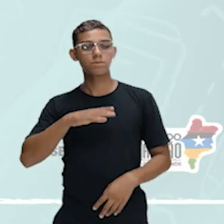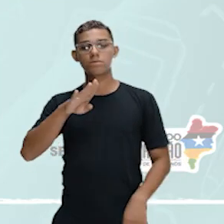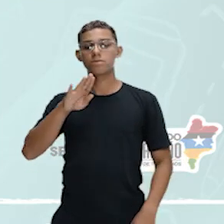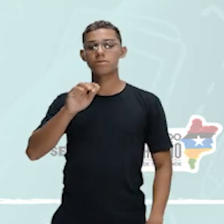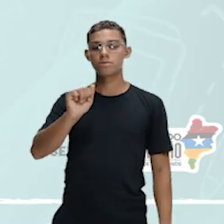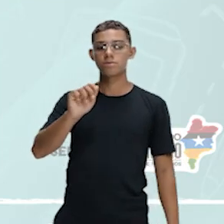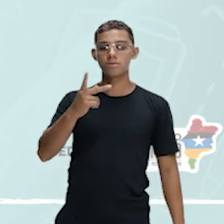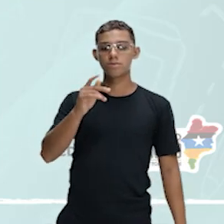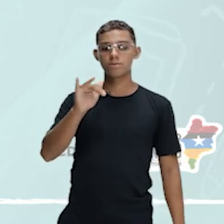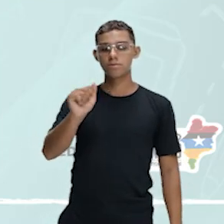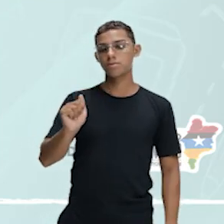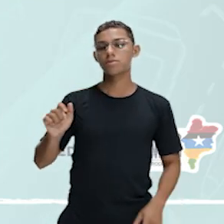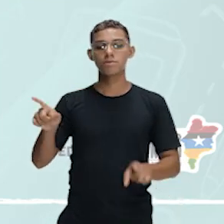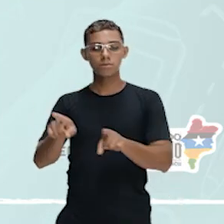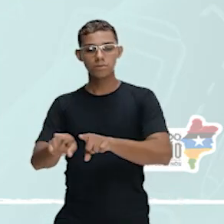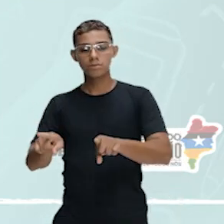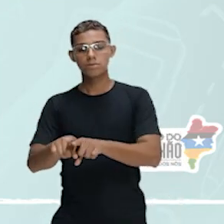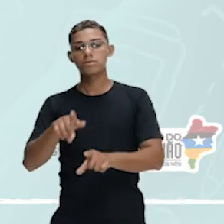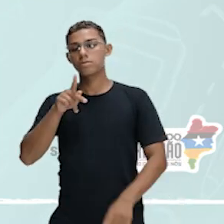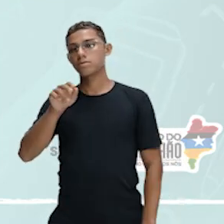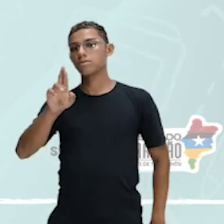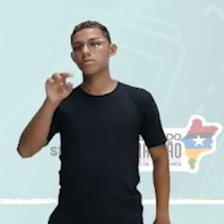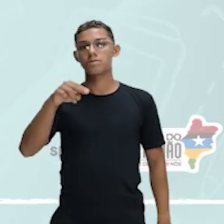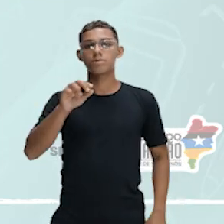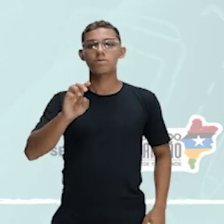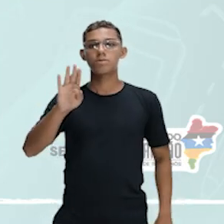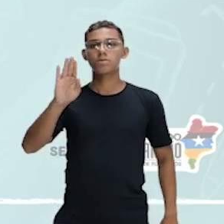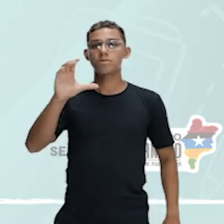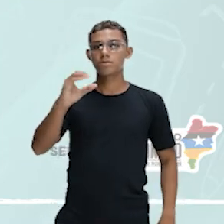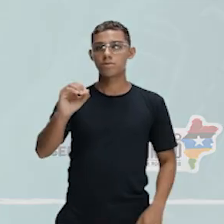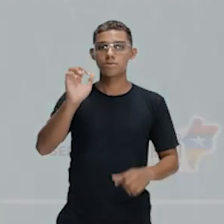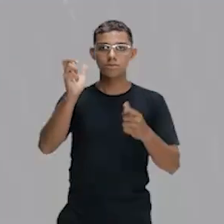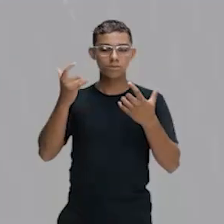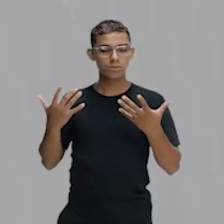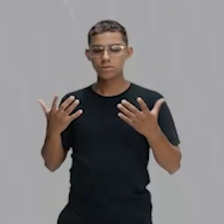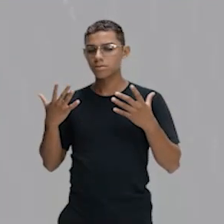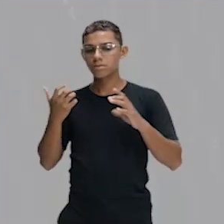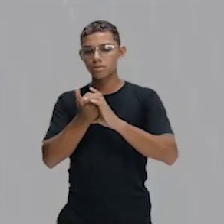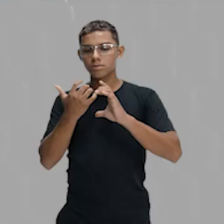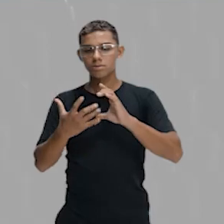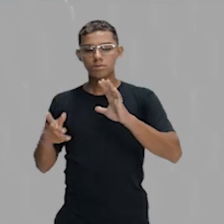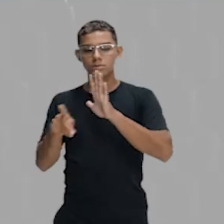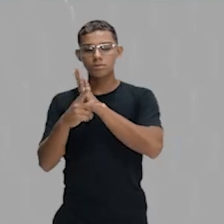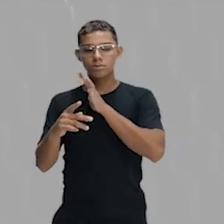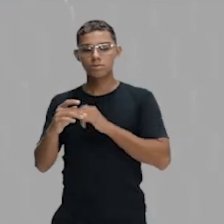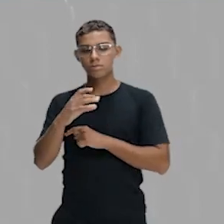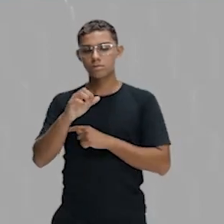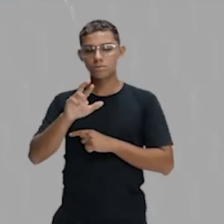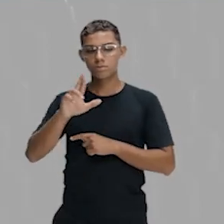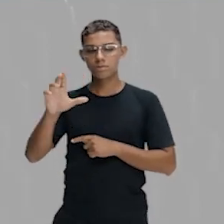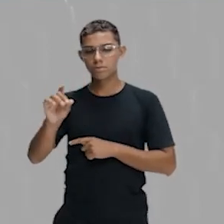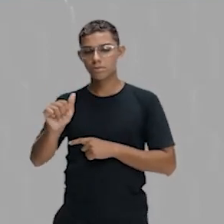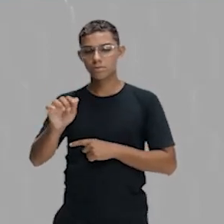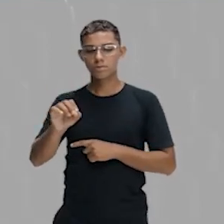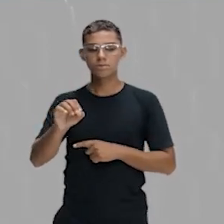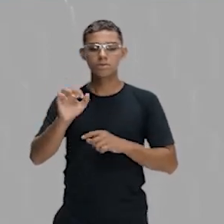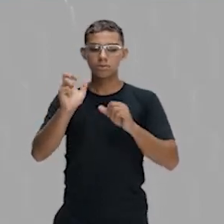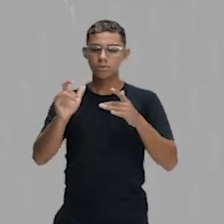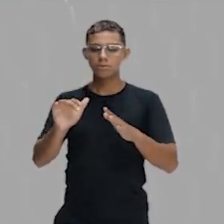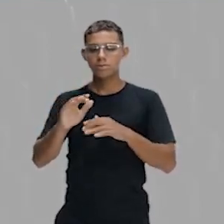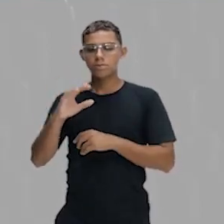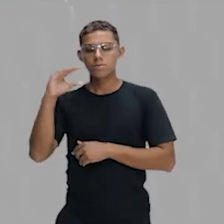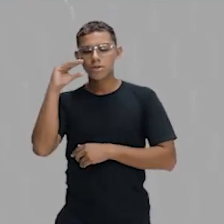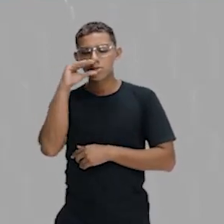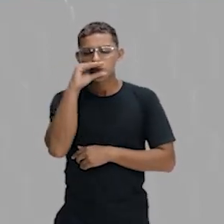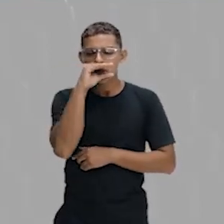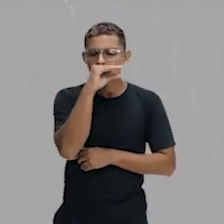são os ambientes onde a gente vai encontrar cerrado. Então, quais são as características do cerrado, né? Nós temos clima bastante